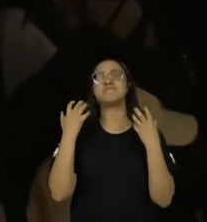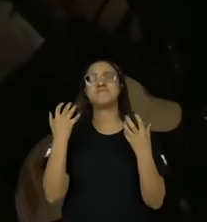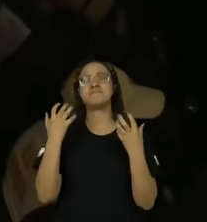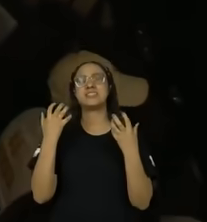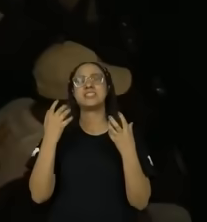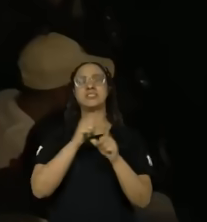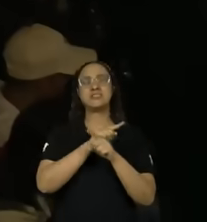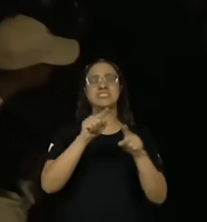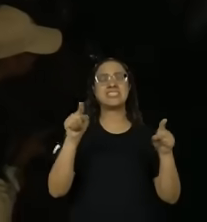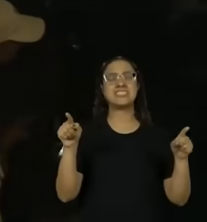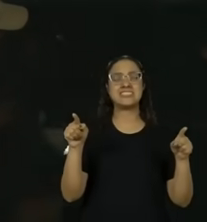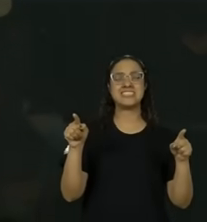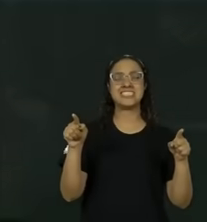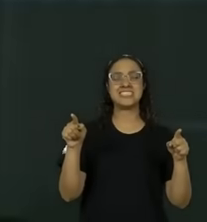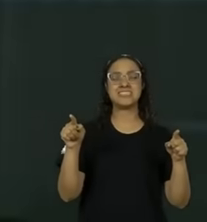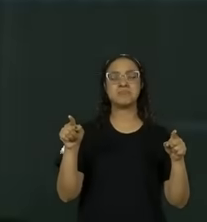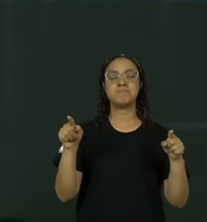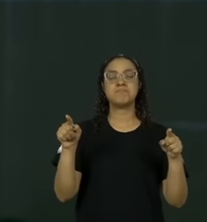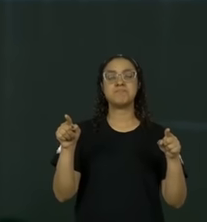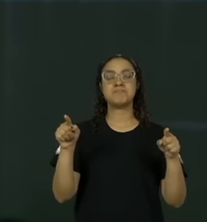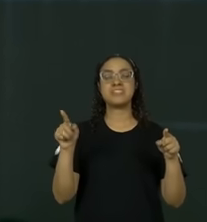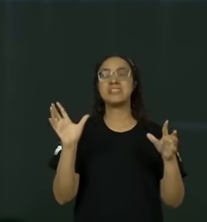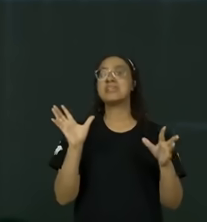E você vai ser especialista naquilo que te feriu.